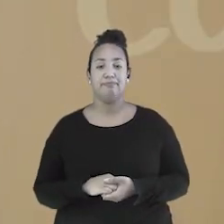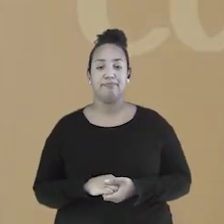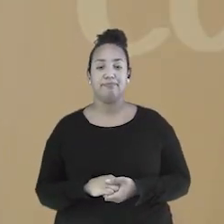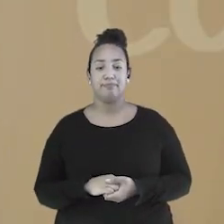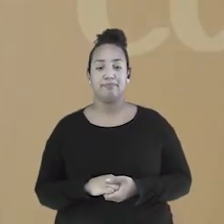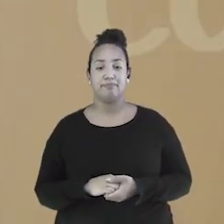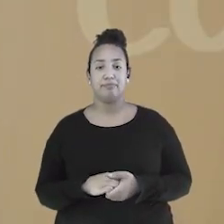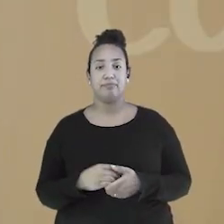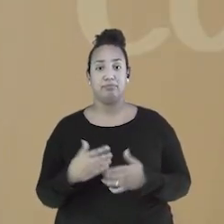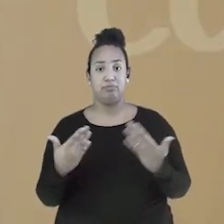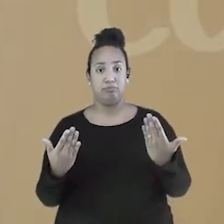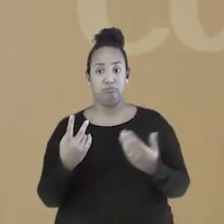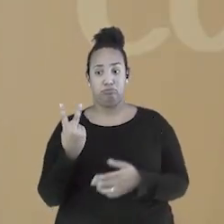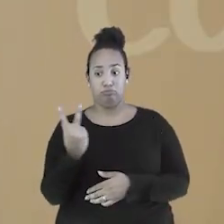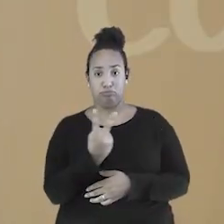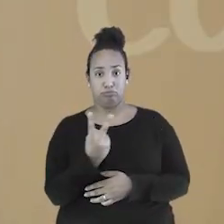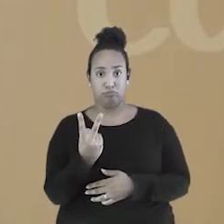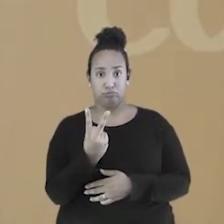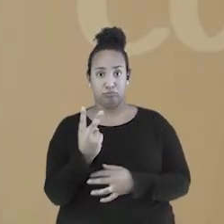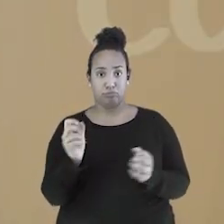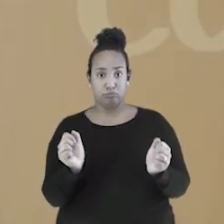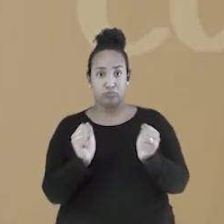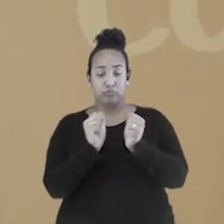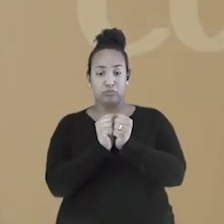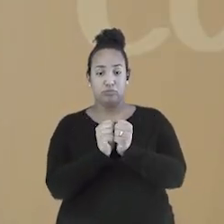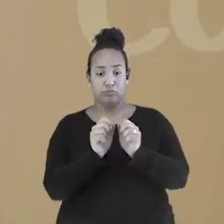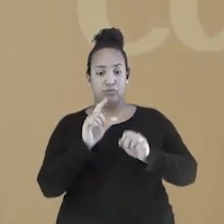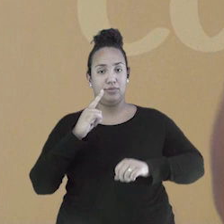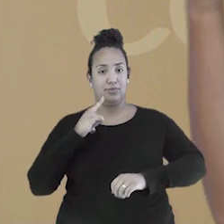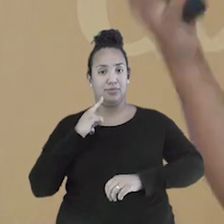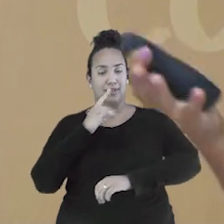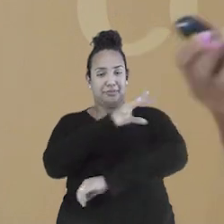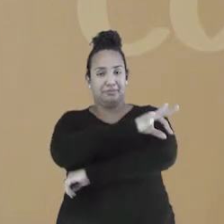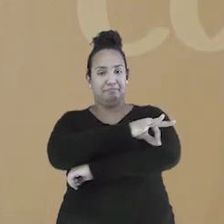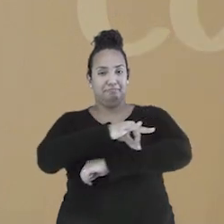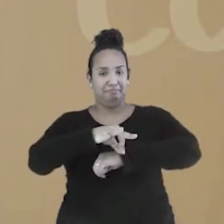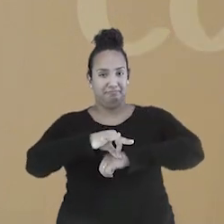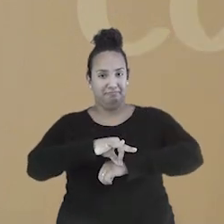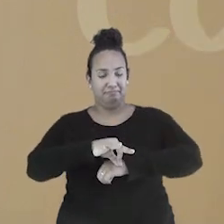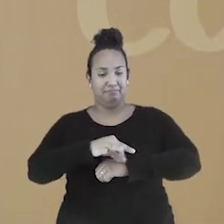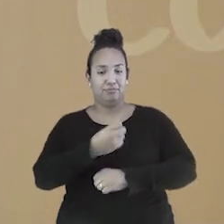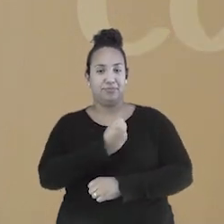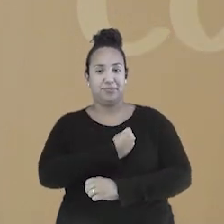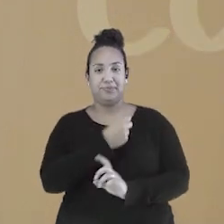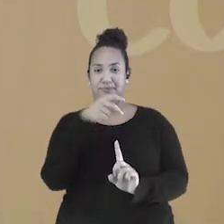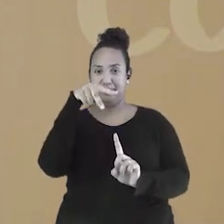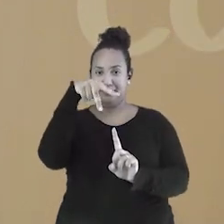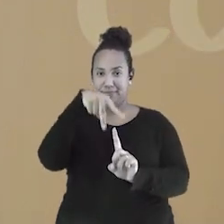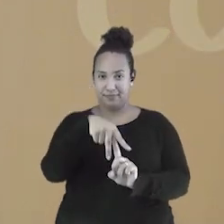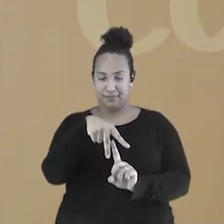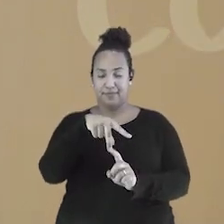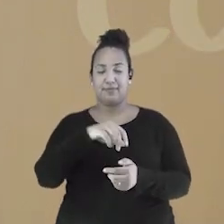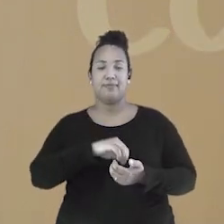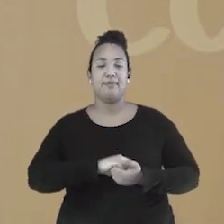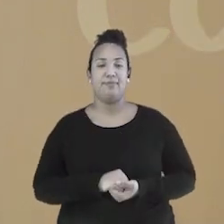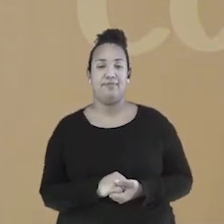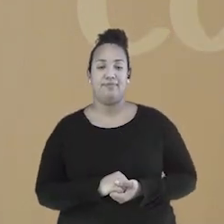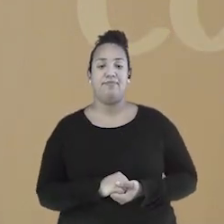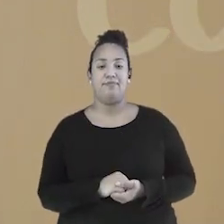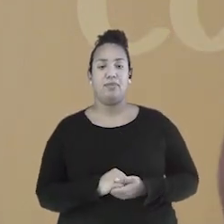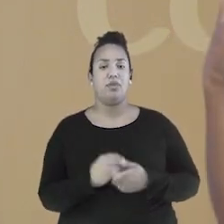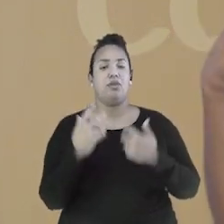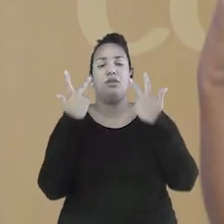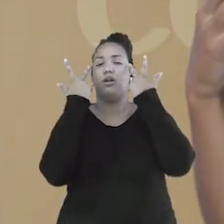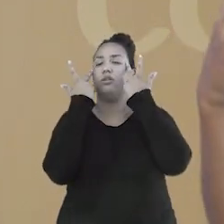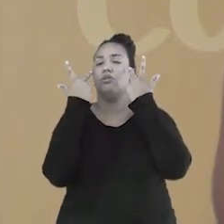duas partes que construímos, teremos uma reta numérica dos números inteiros. É comum os estudantes